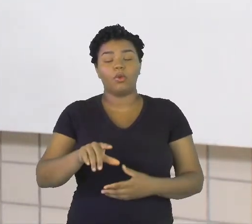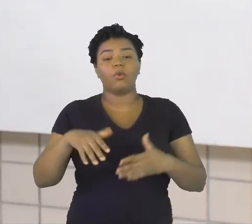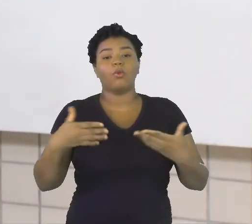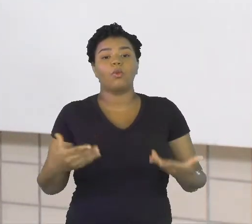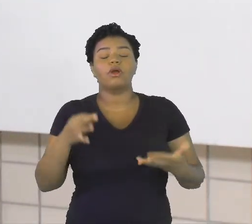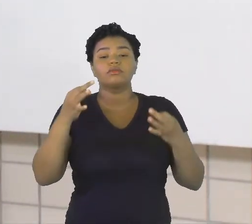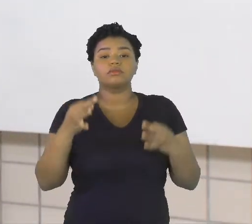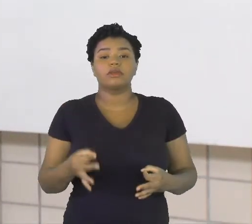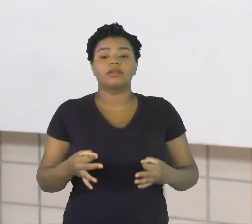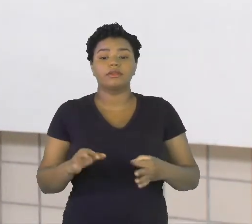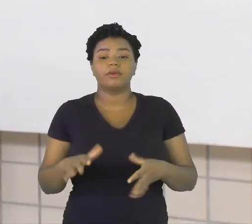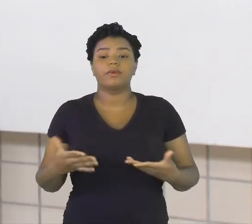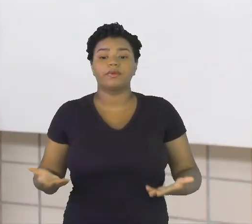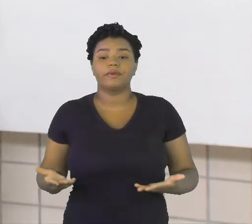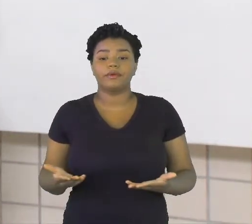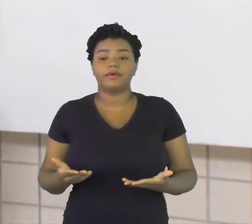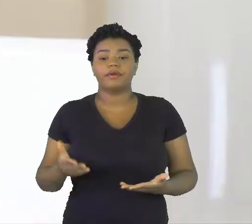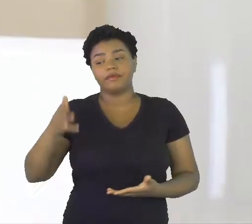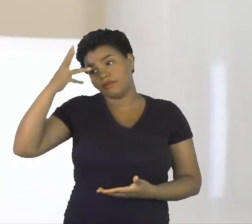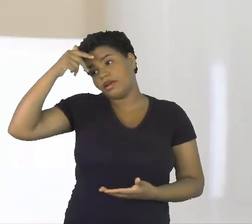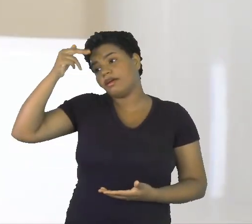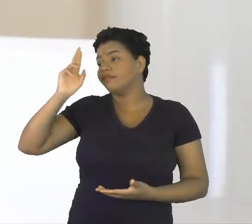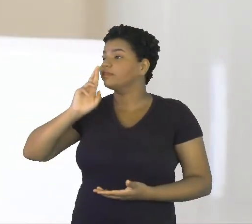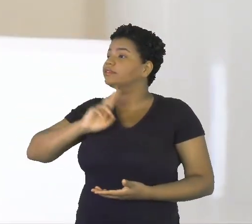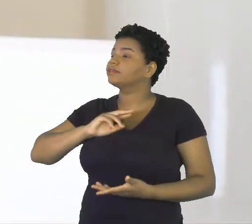Qual é? Qual é, Fava?